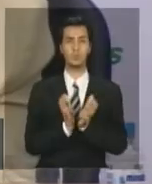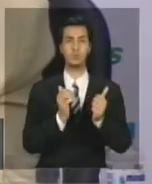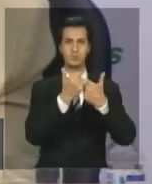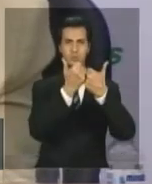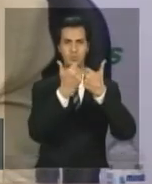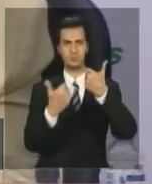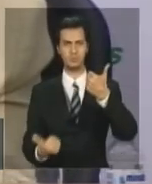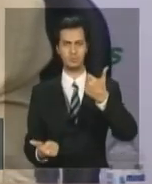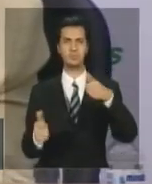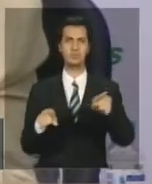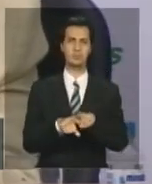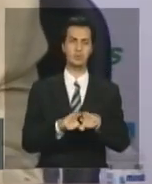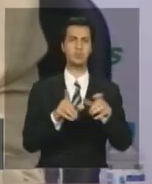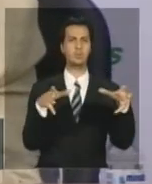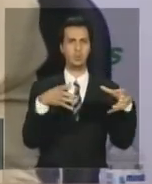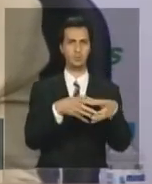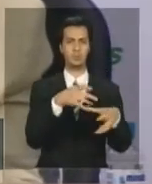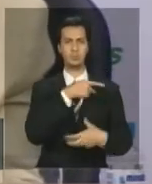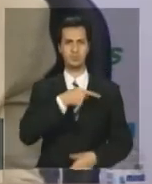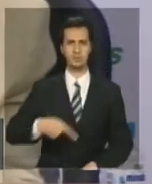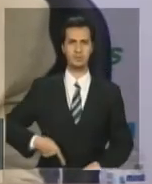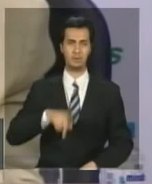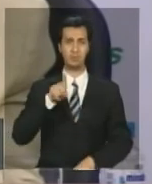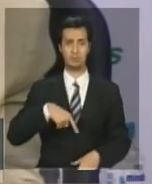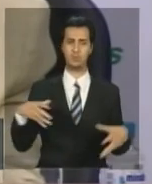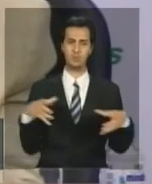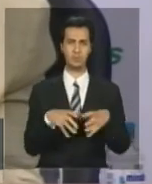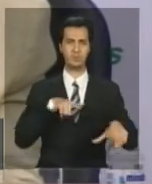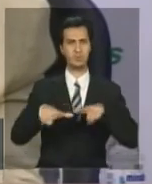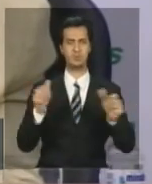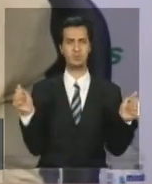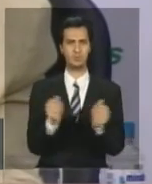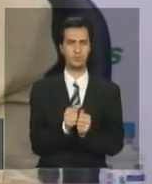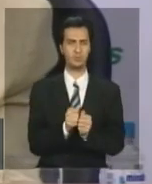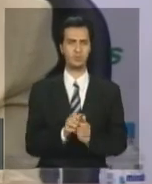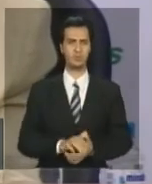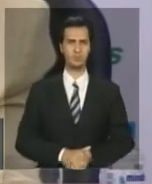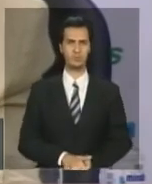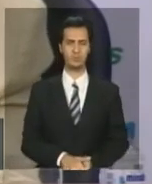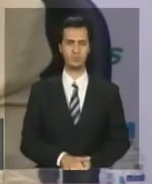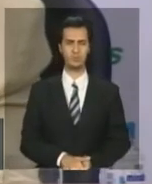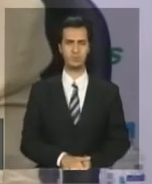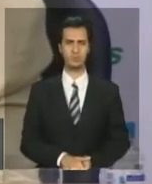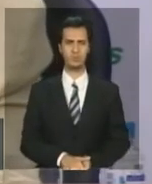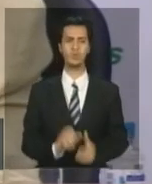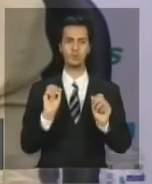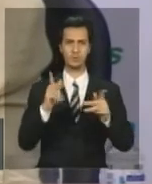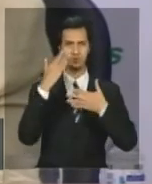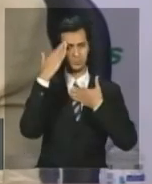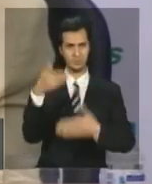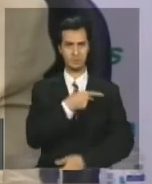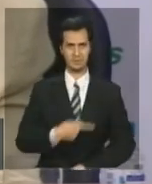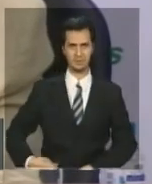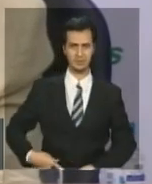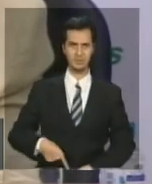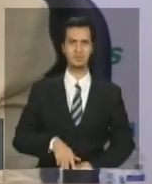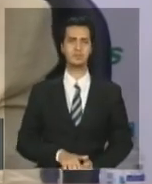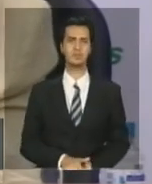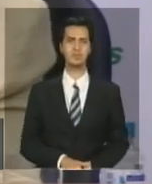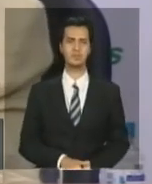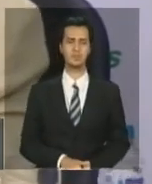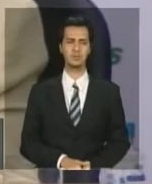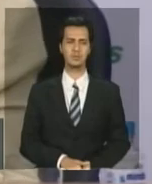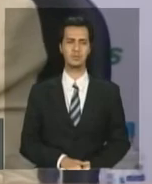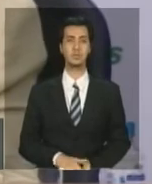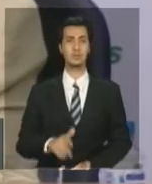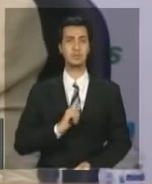de distribuidoras é a minha equipe. É a minha equipe. Ok, obrigado, presidente. Nós